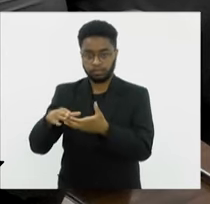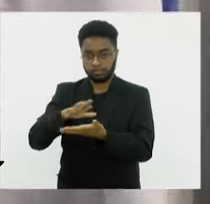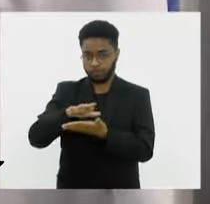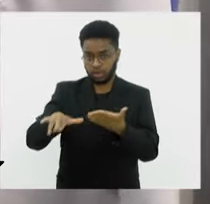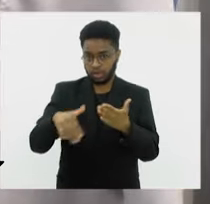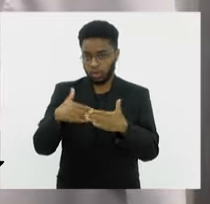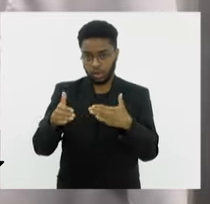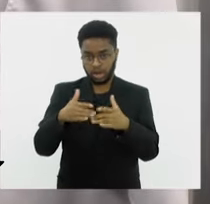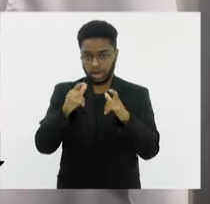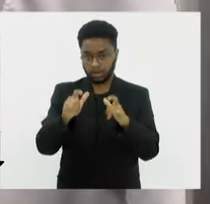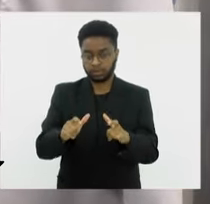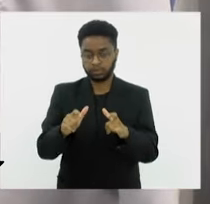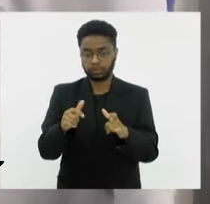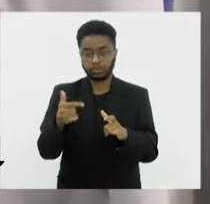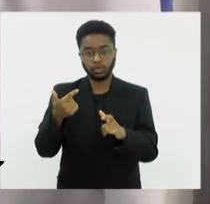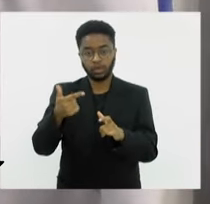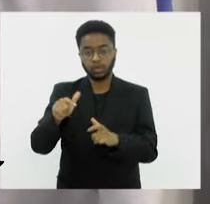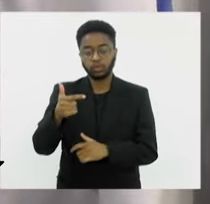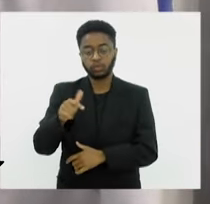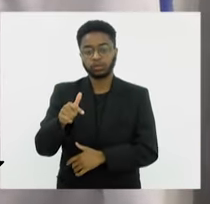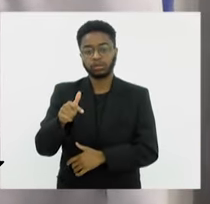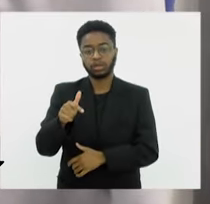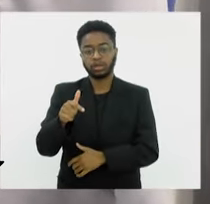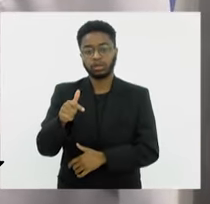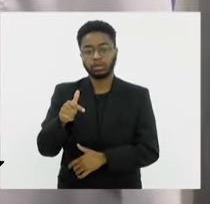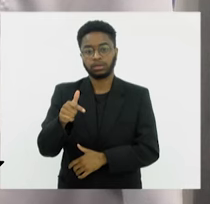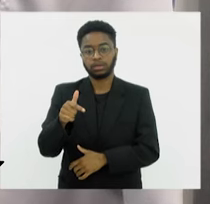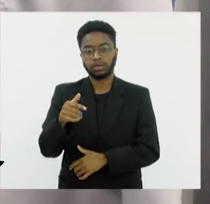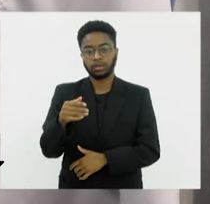sejam, elas não têm um condão de